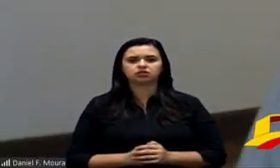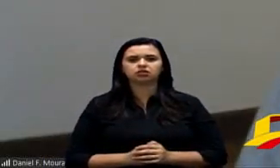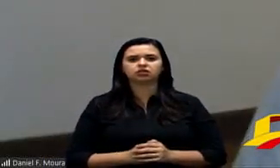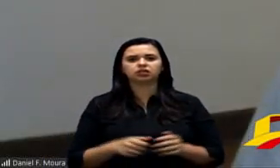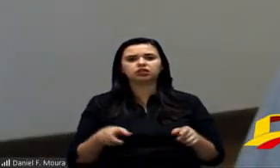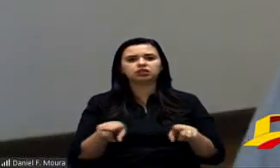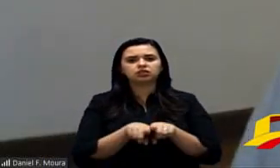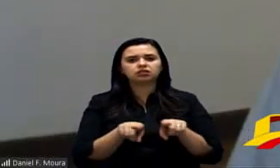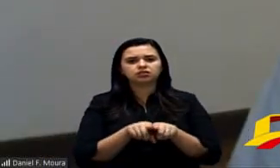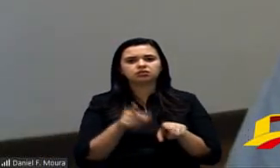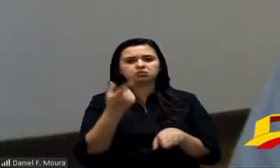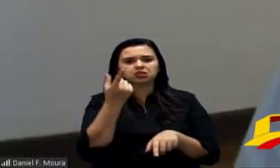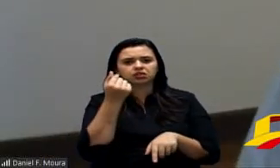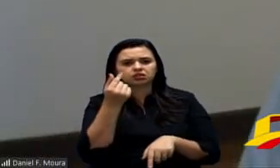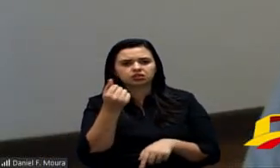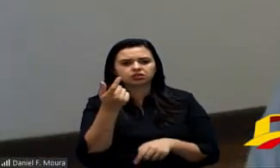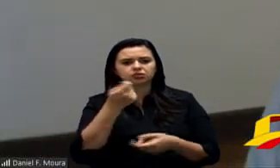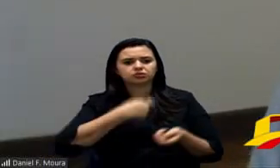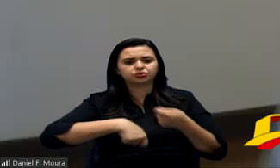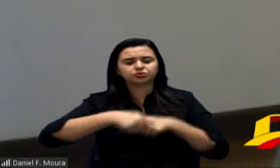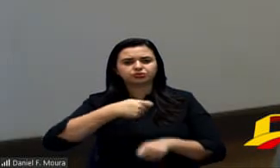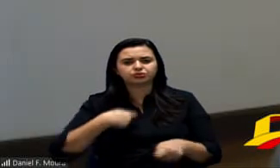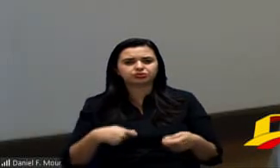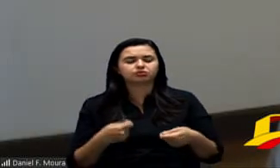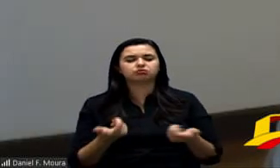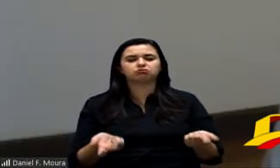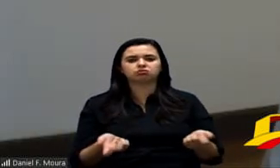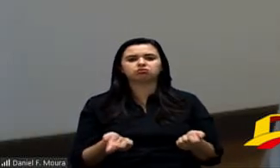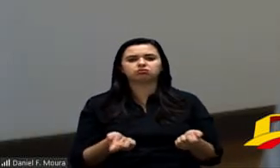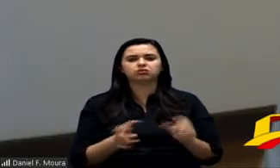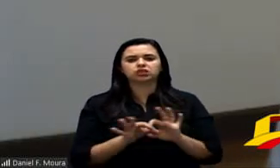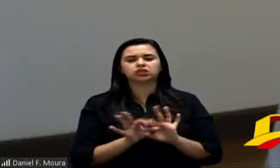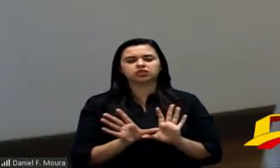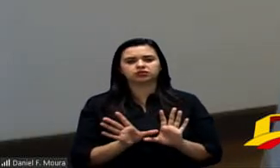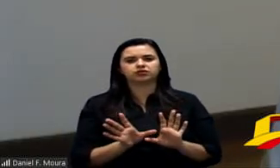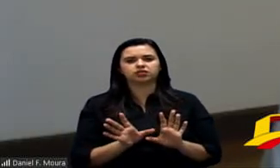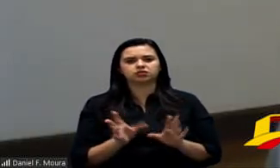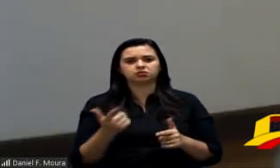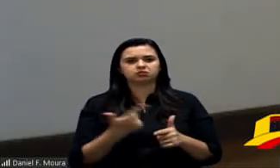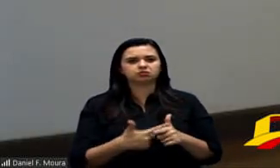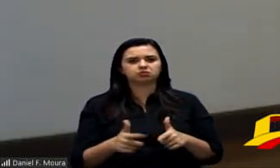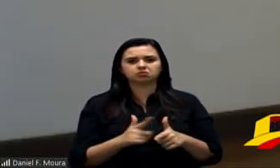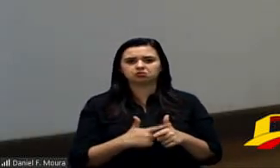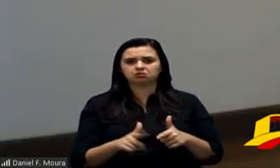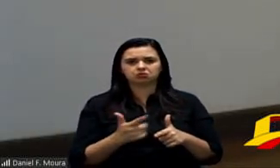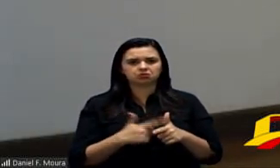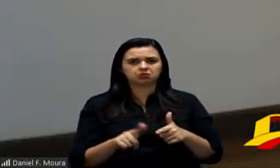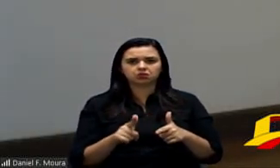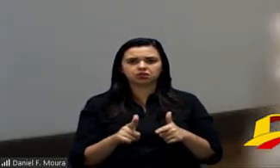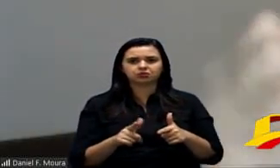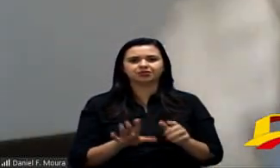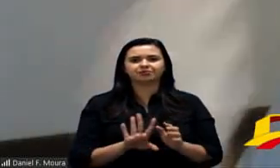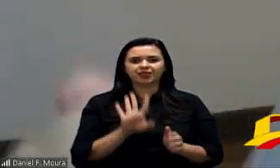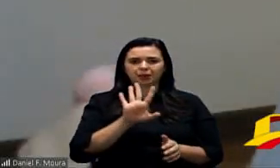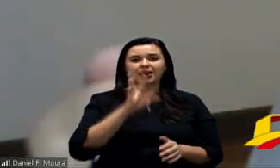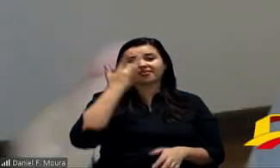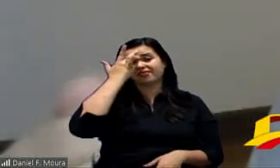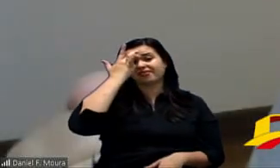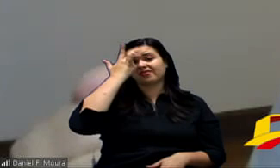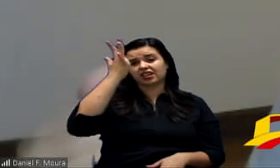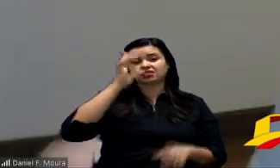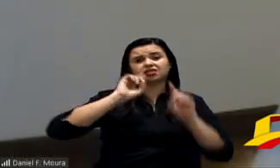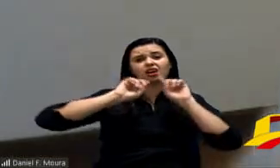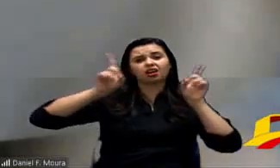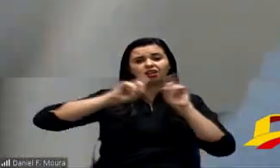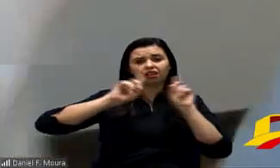captação de recursos, isso é aberto. A gente fala com quem quiser. A gente não tem problema disso. A questão é muito mais fácil inventar um mito e ficar